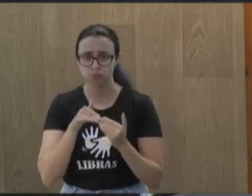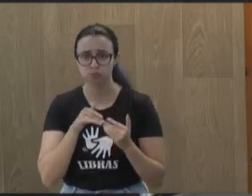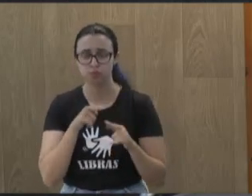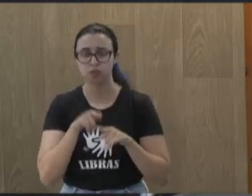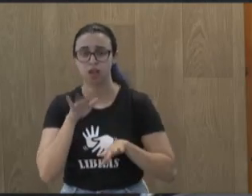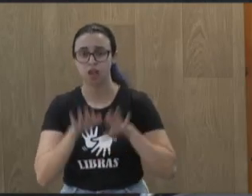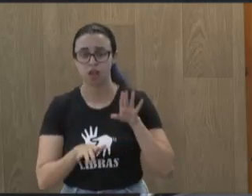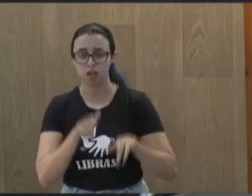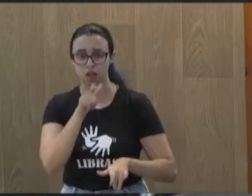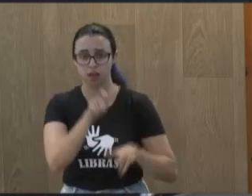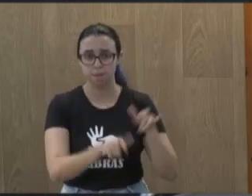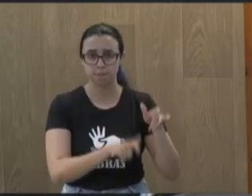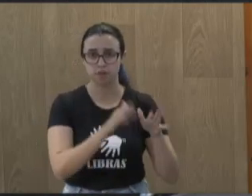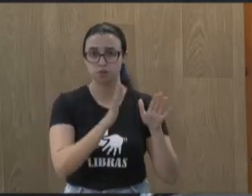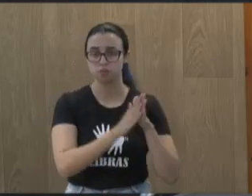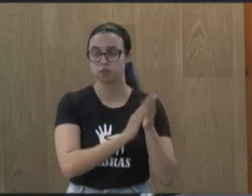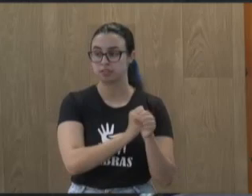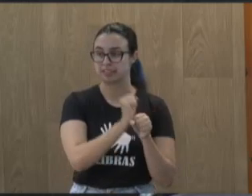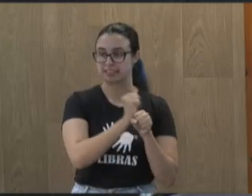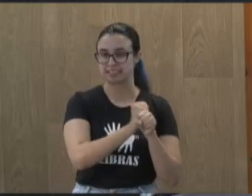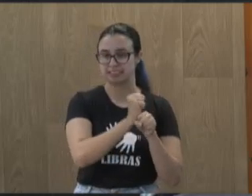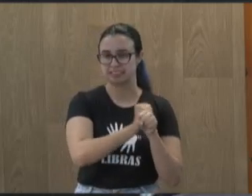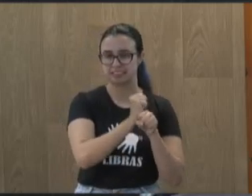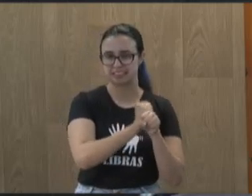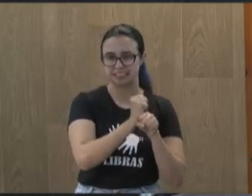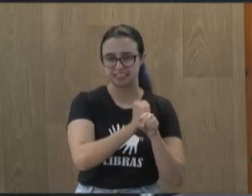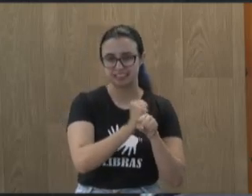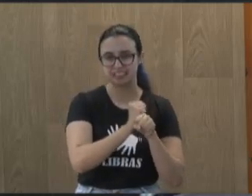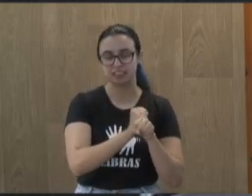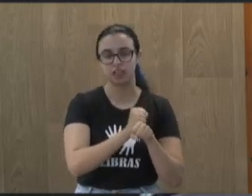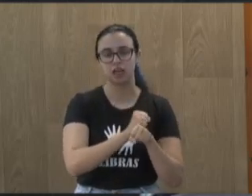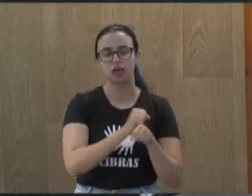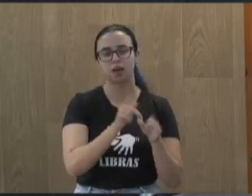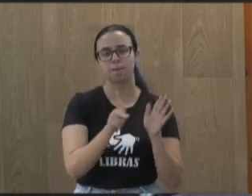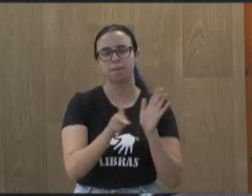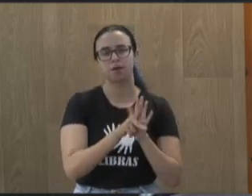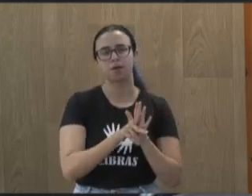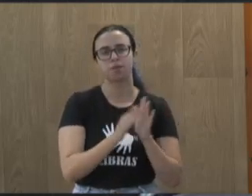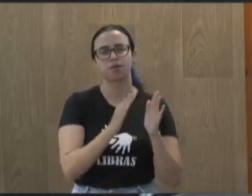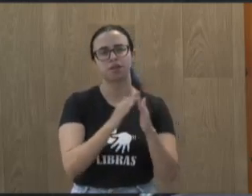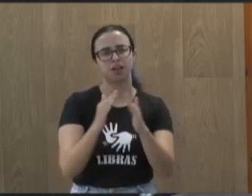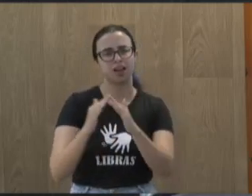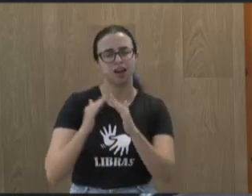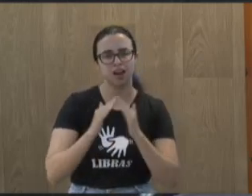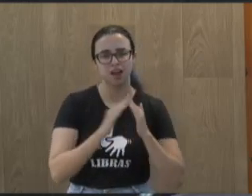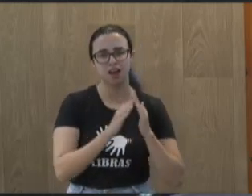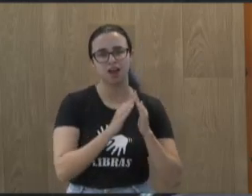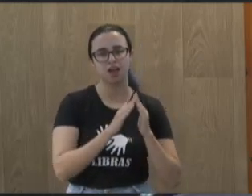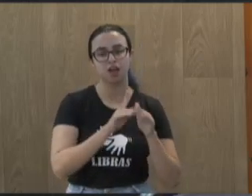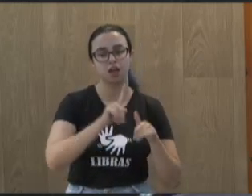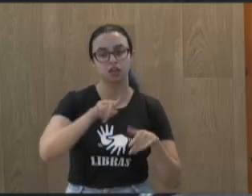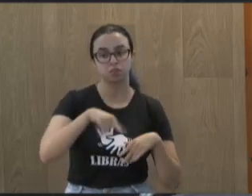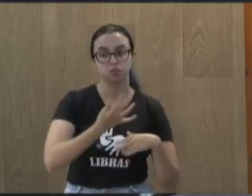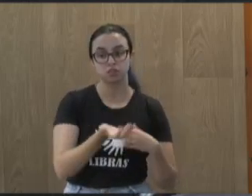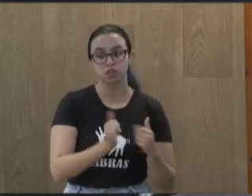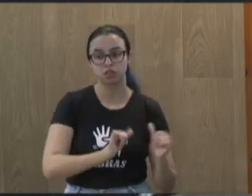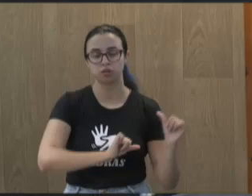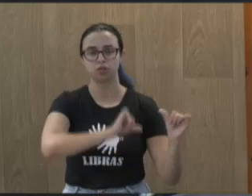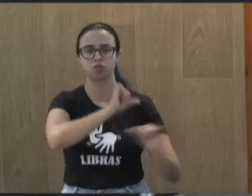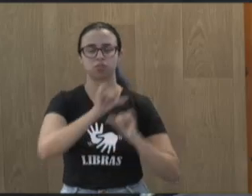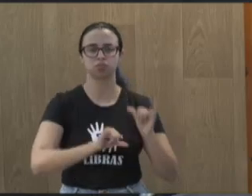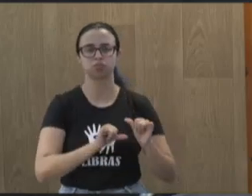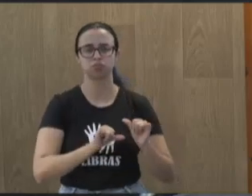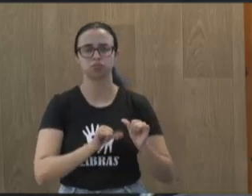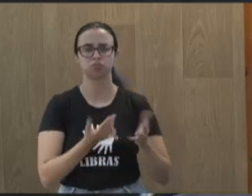20, 30 anos no local, é residencial, zoneamento residencial, depois, por um motivo ou outro, querem trocar o